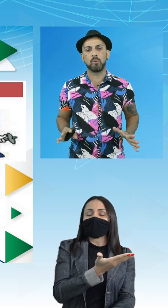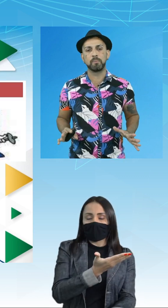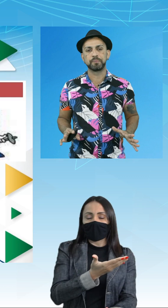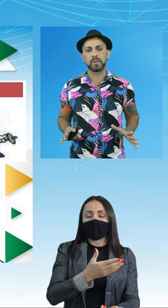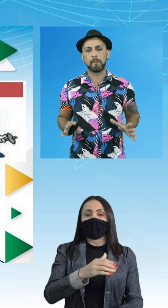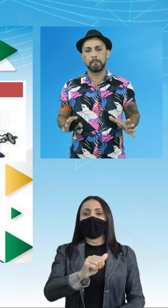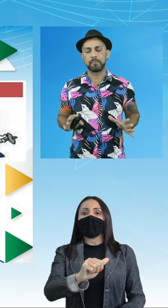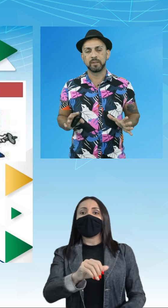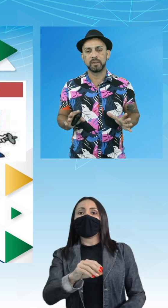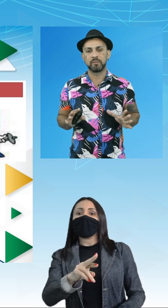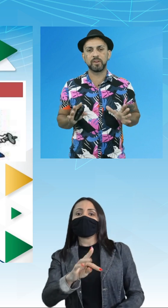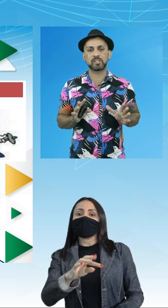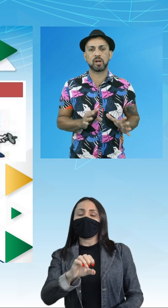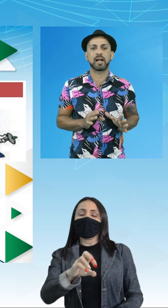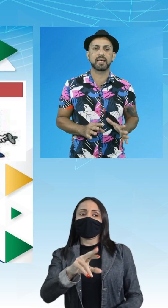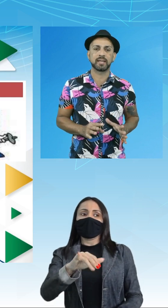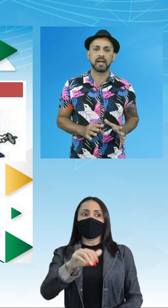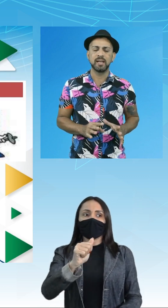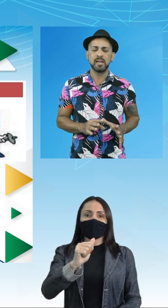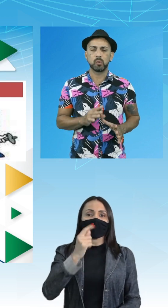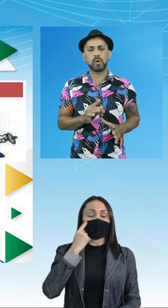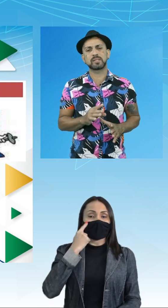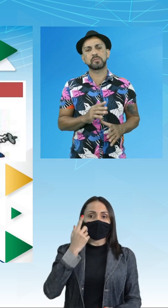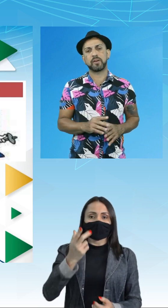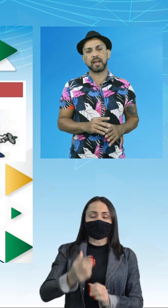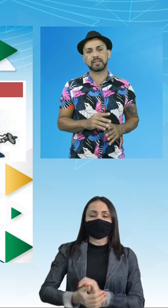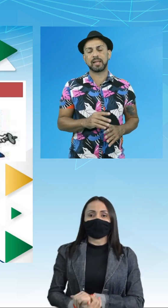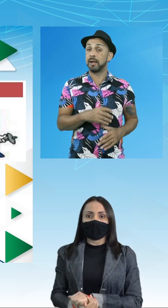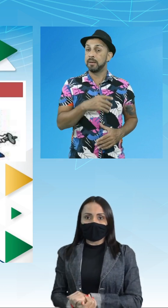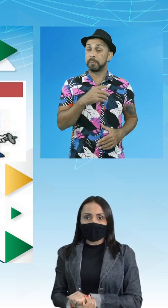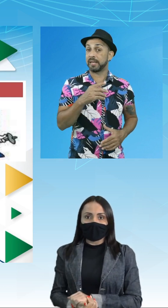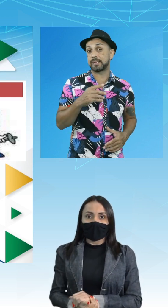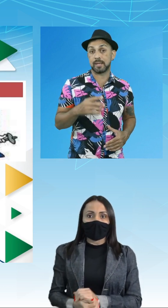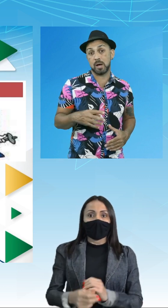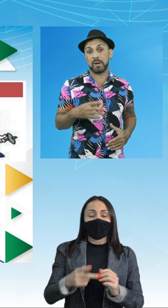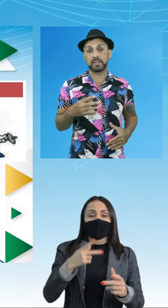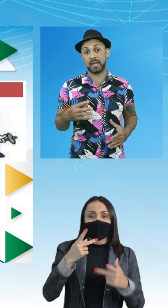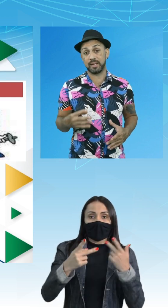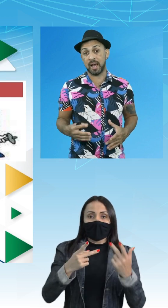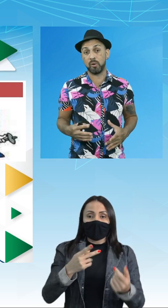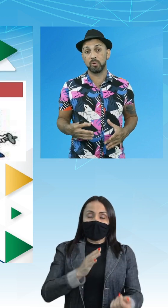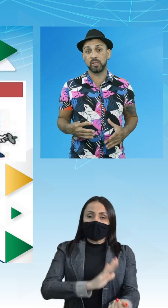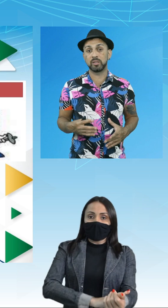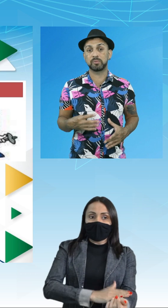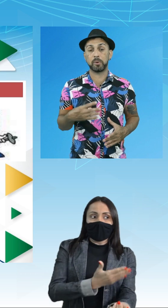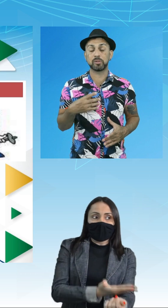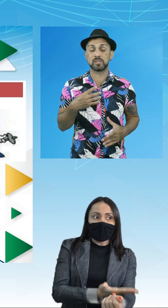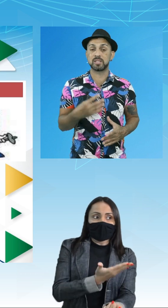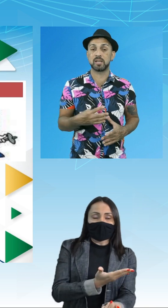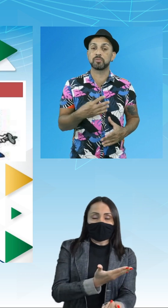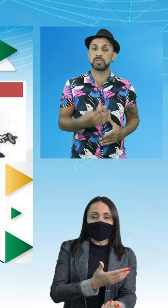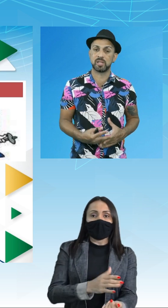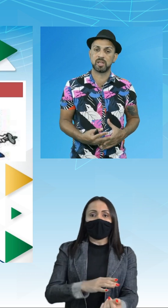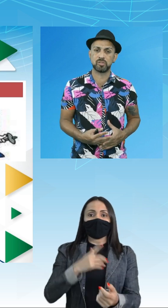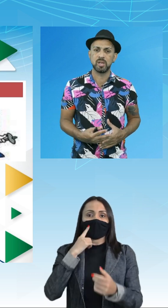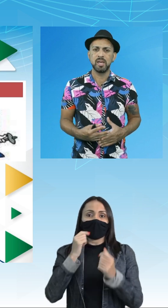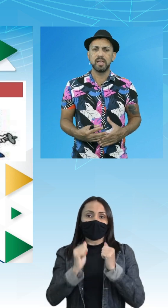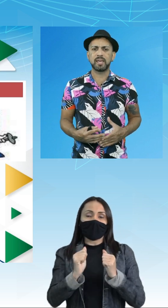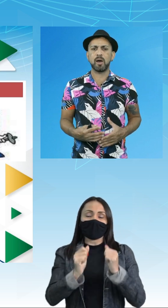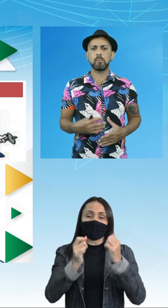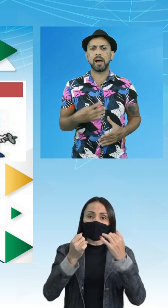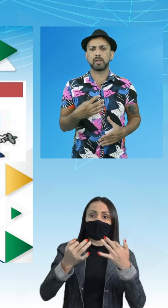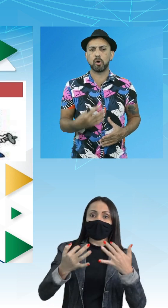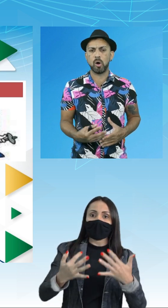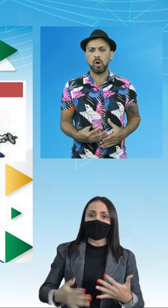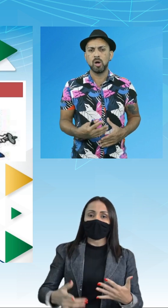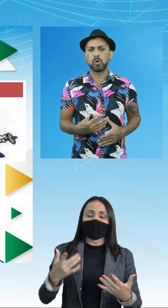arterial. Vê só, galerinha. Quando se fala da pressão arterial, eu posso dizer a vocês que